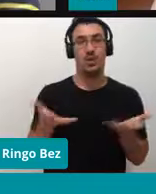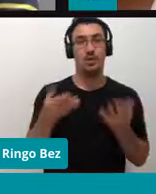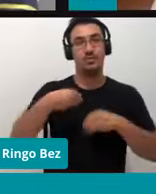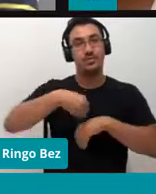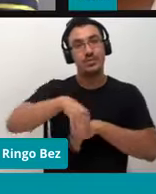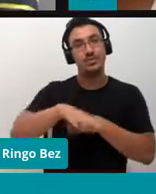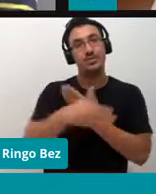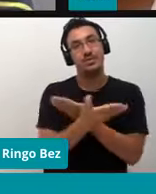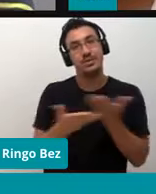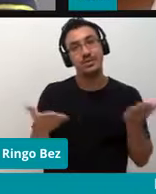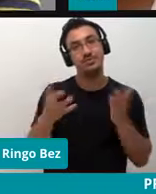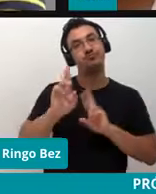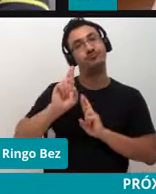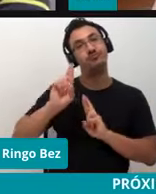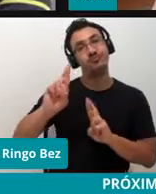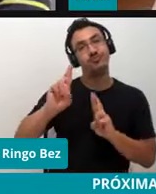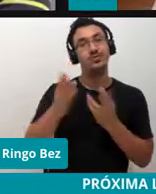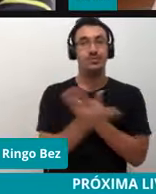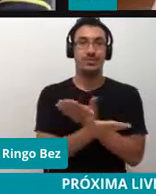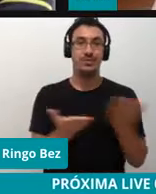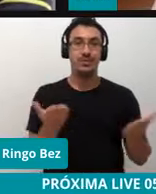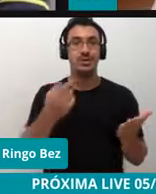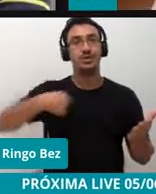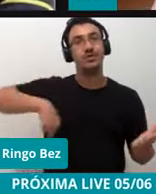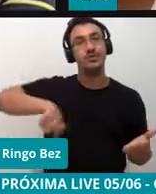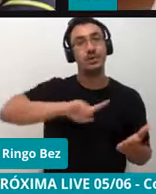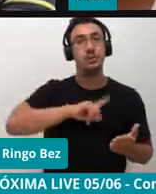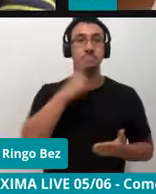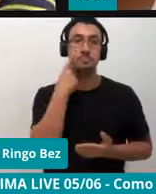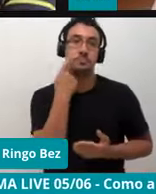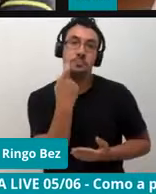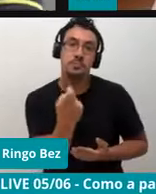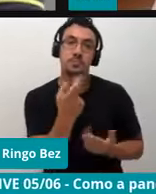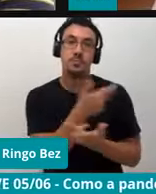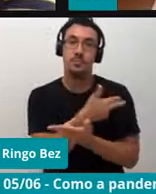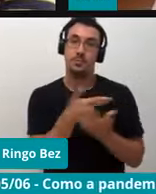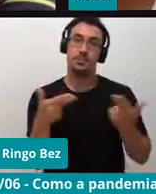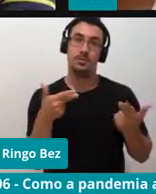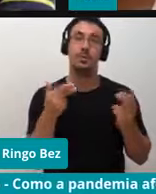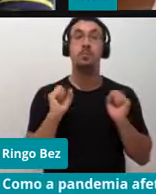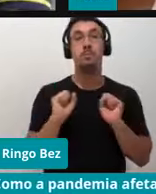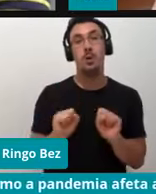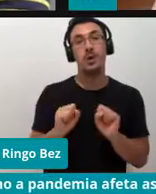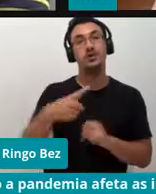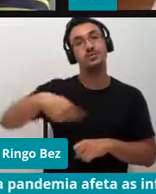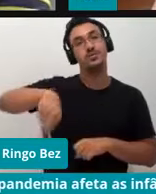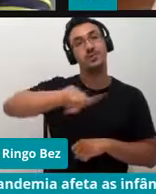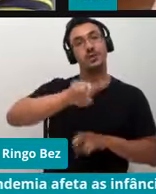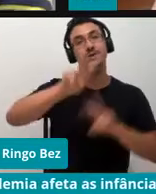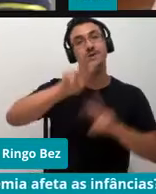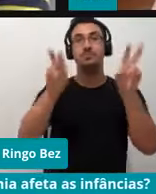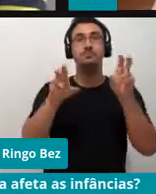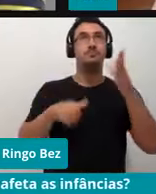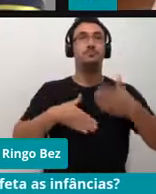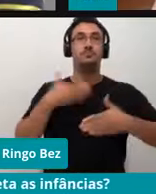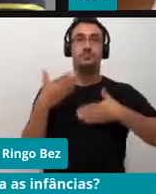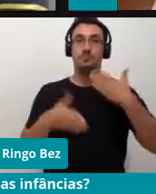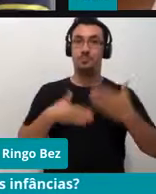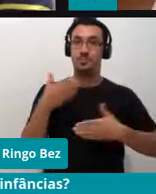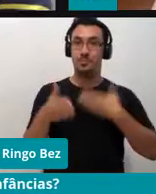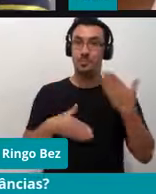vocês. Espero que tenha sido interessante e que esse tema tenha suscitado um